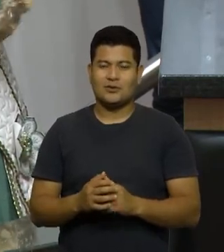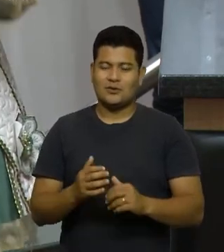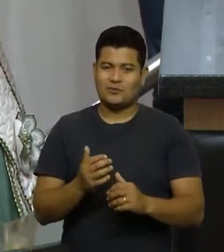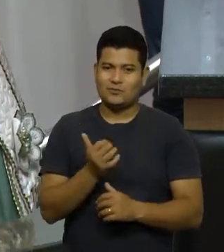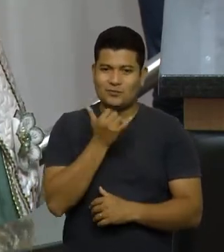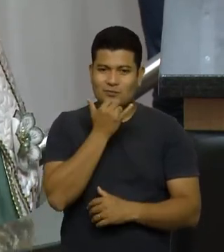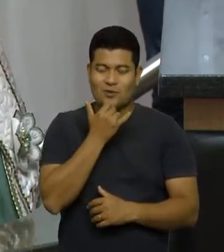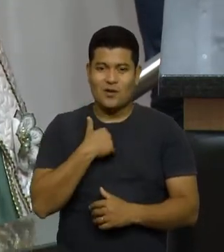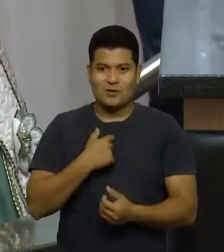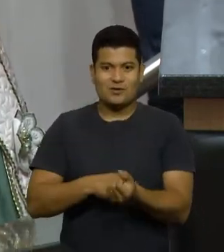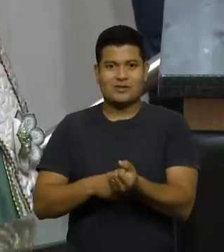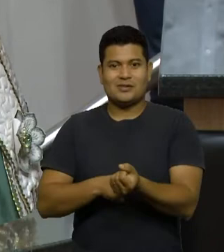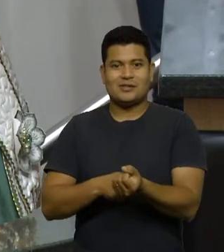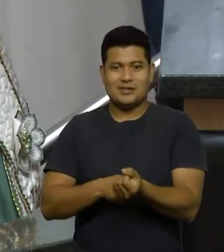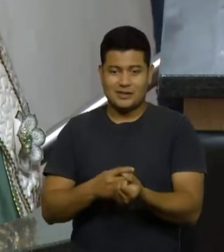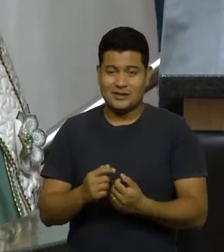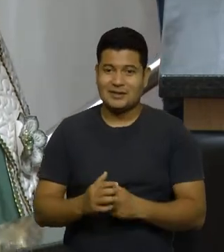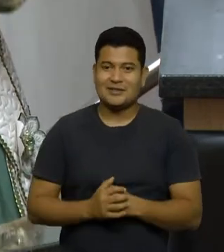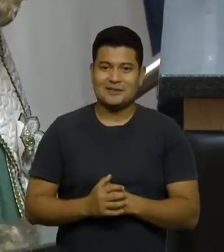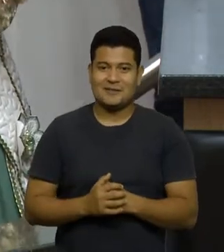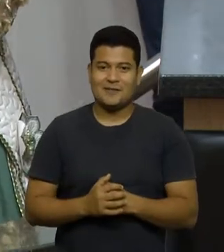Tem como...